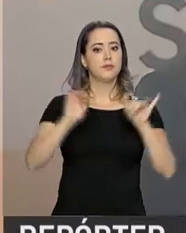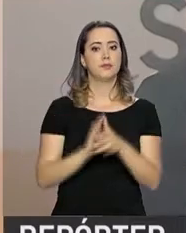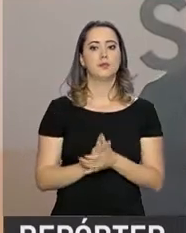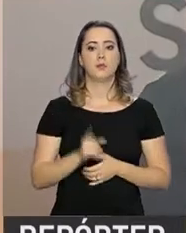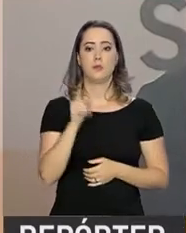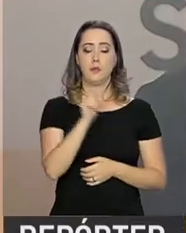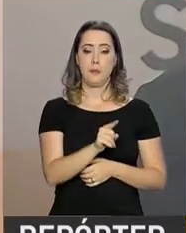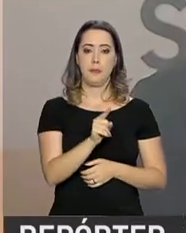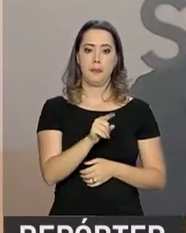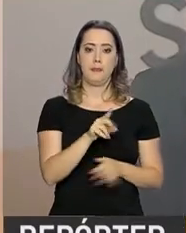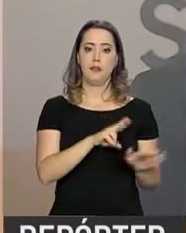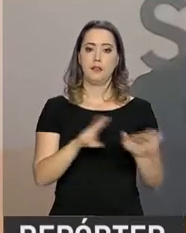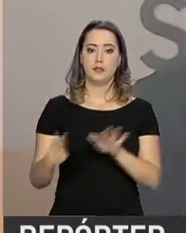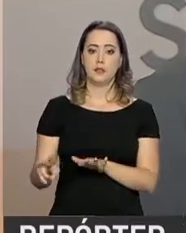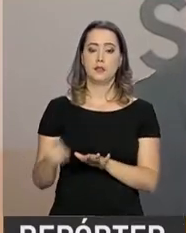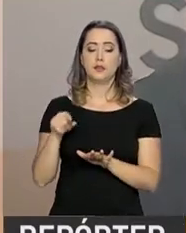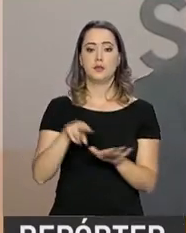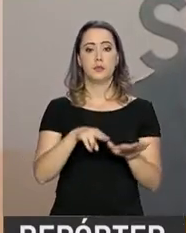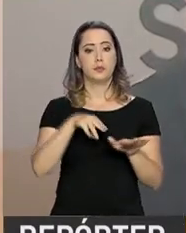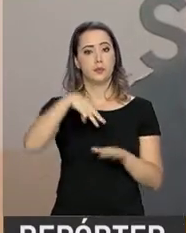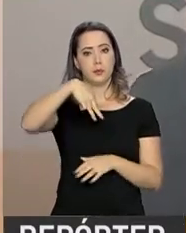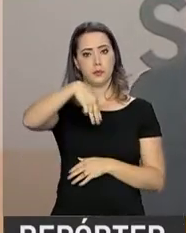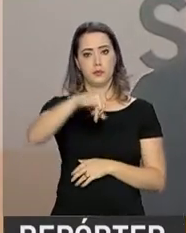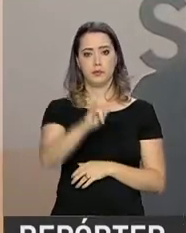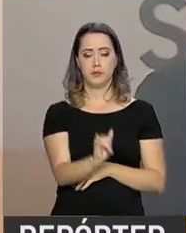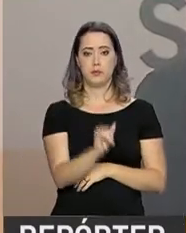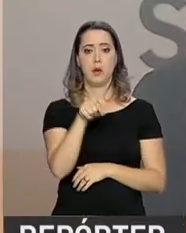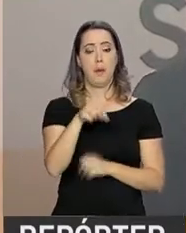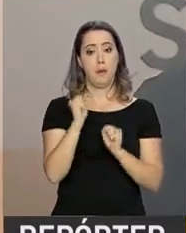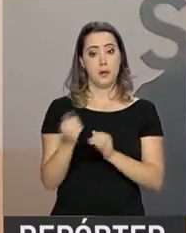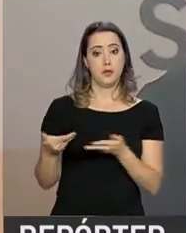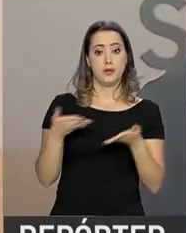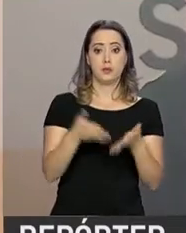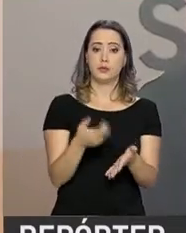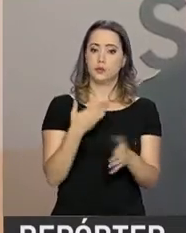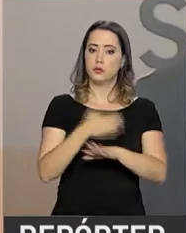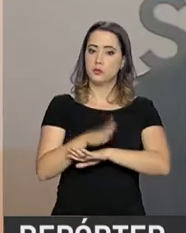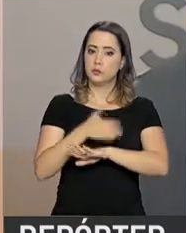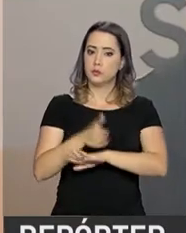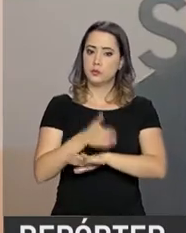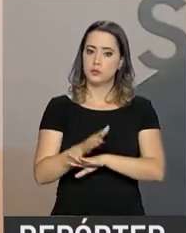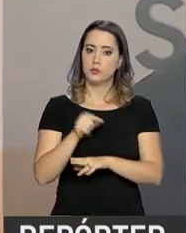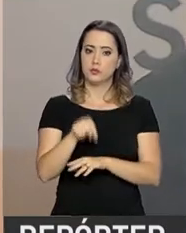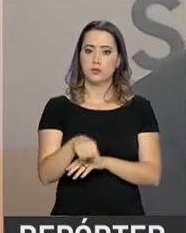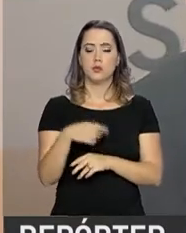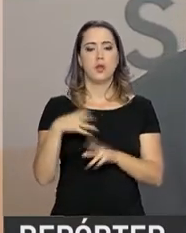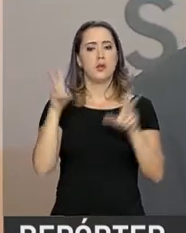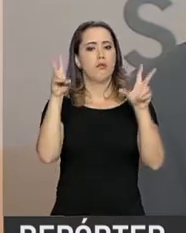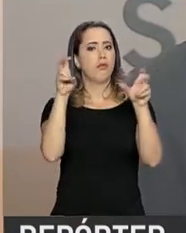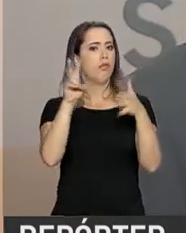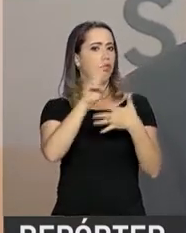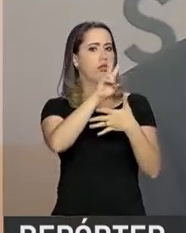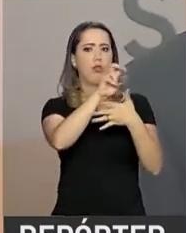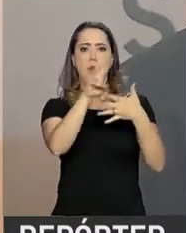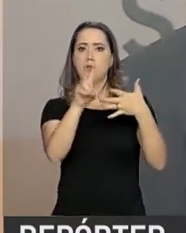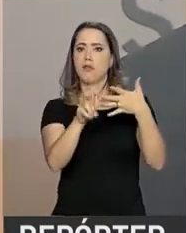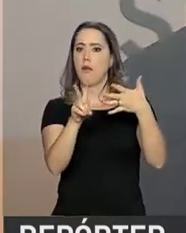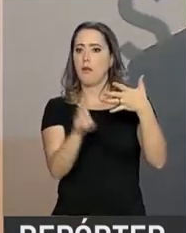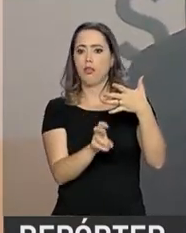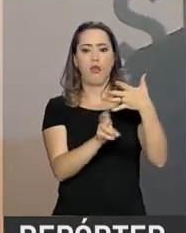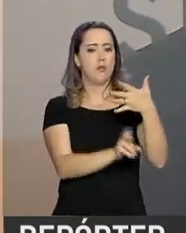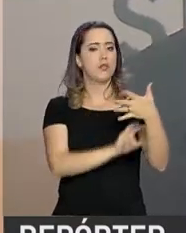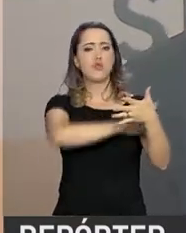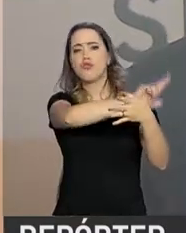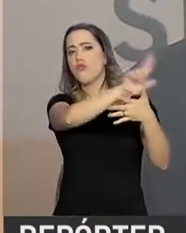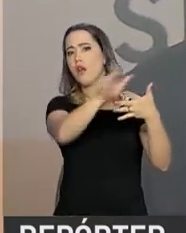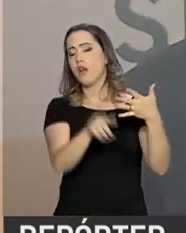Aproveitando essa Semana do MEI, é para que ele possa vir aqui se capacitar em temas como gerenciar seu